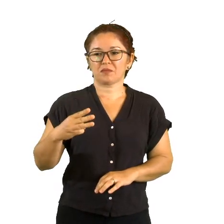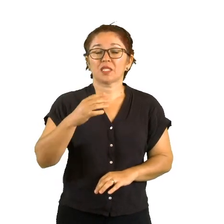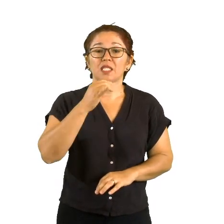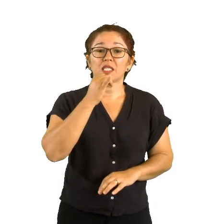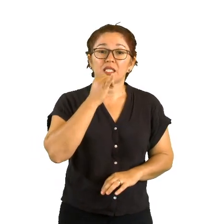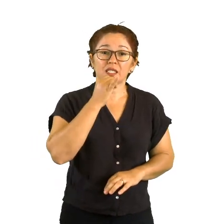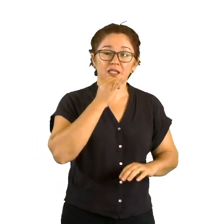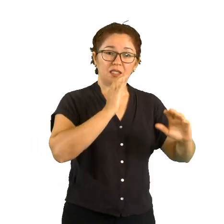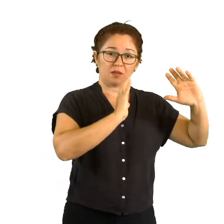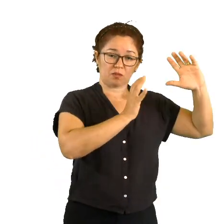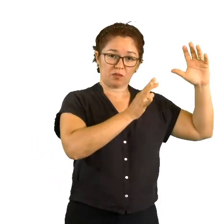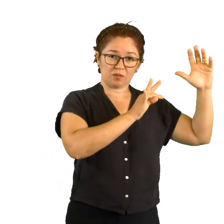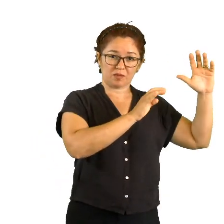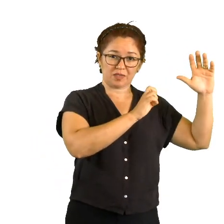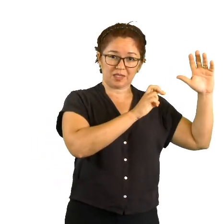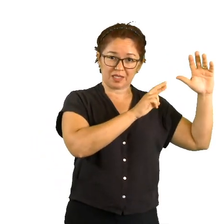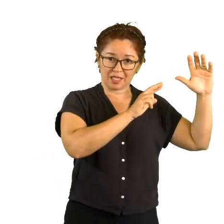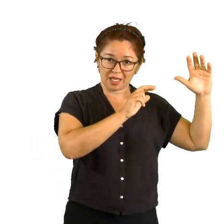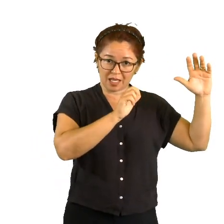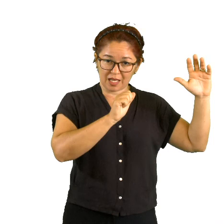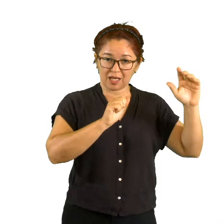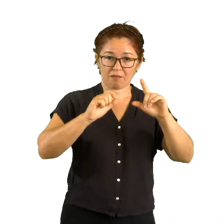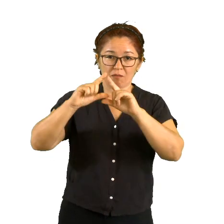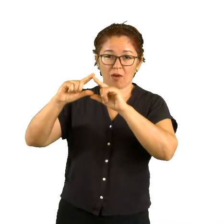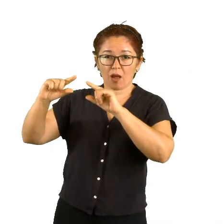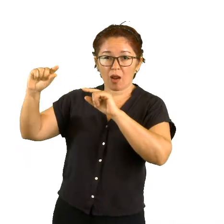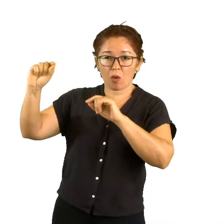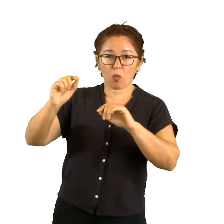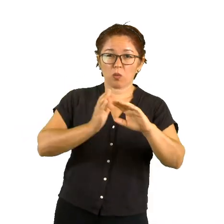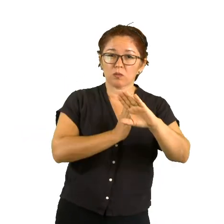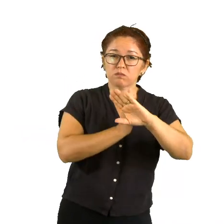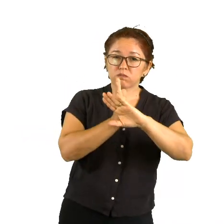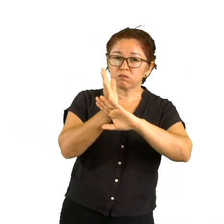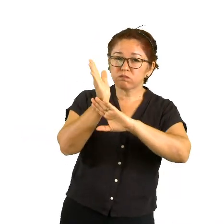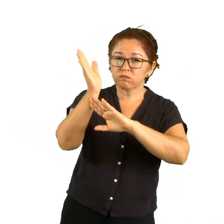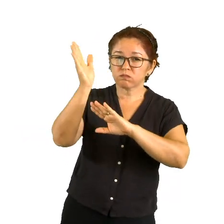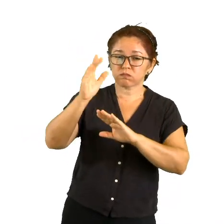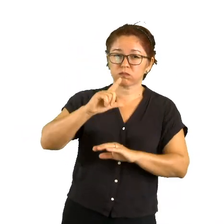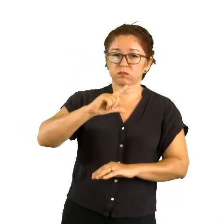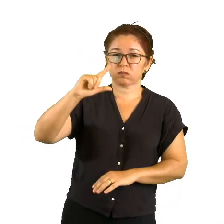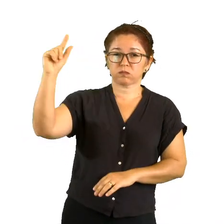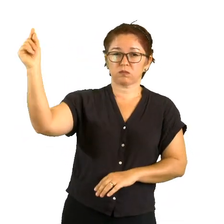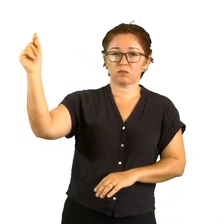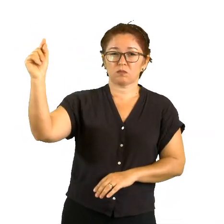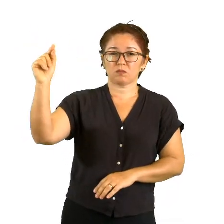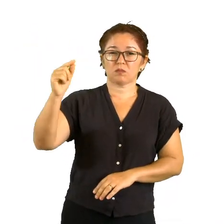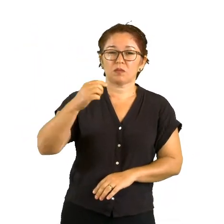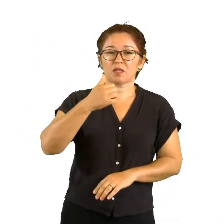uma velocidade mais ou menos de 100 km por hora, demoraria mais ou menos